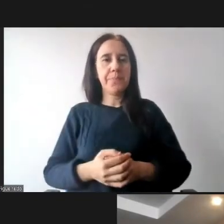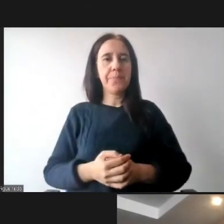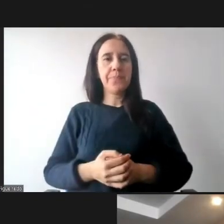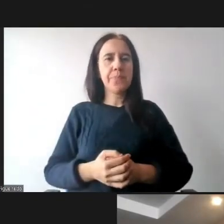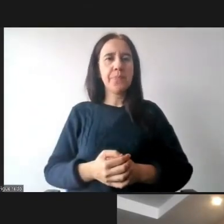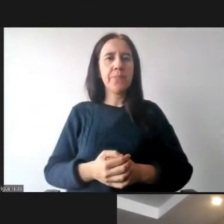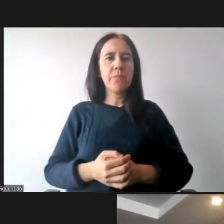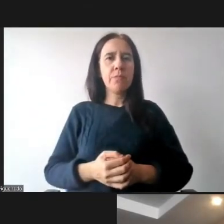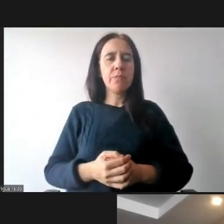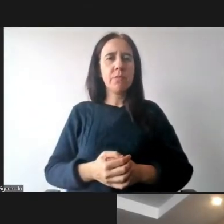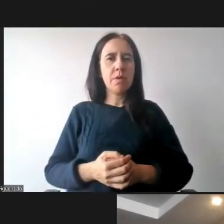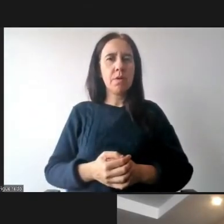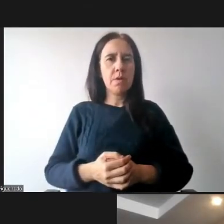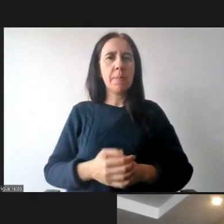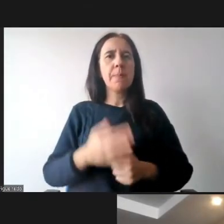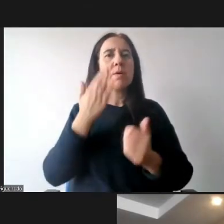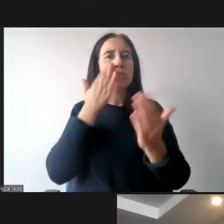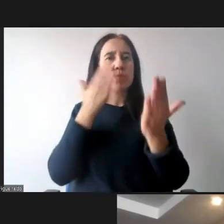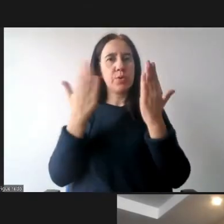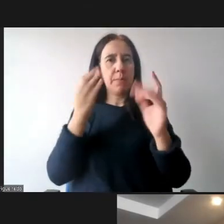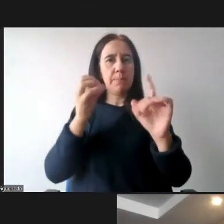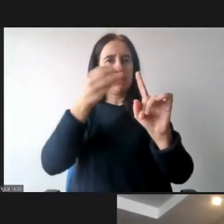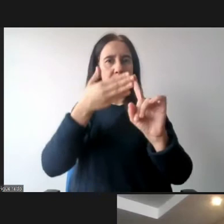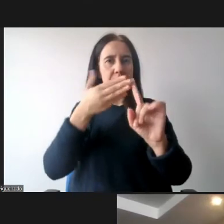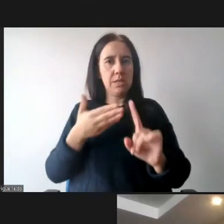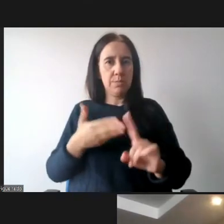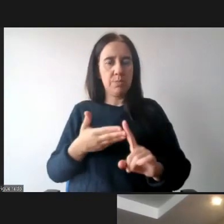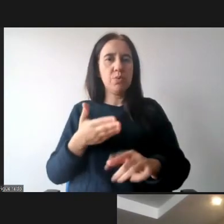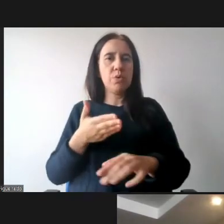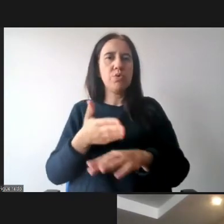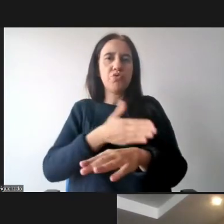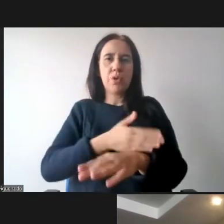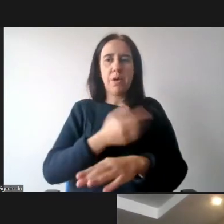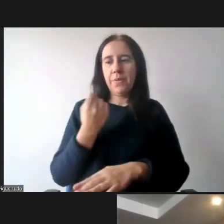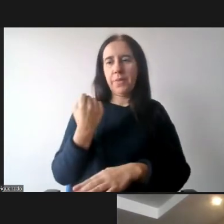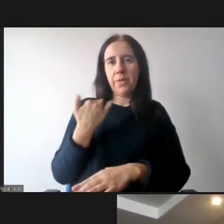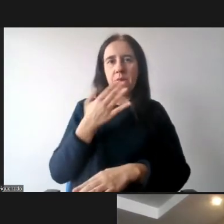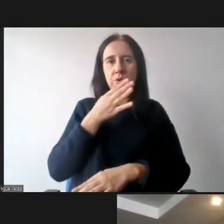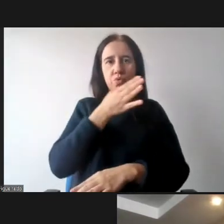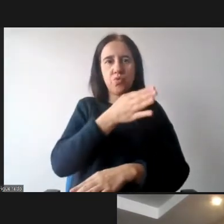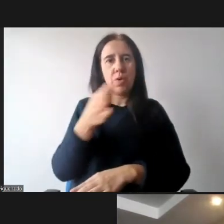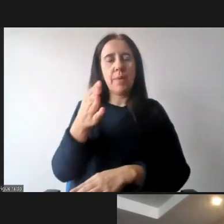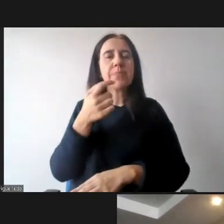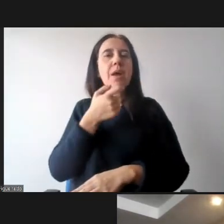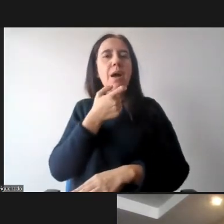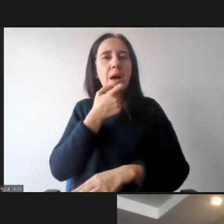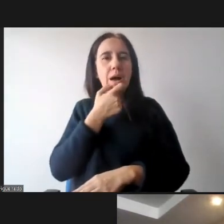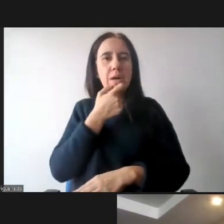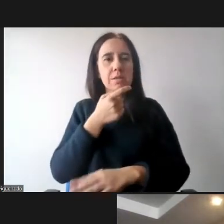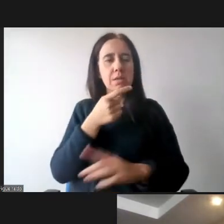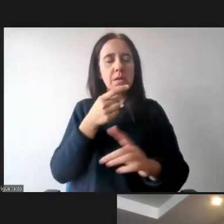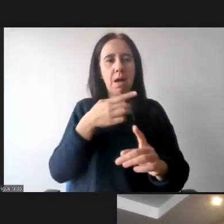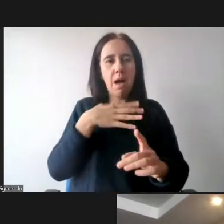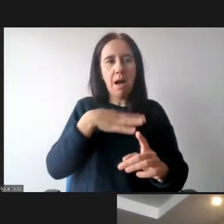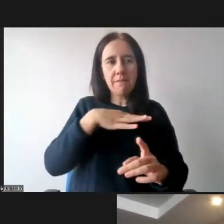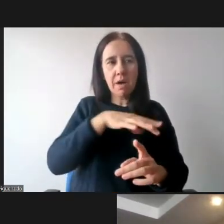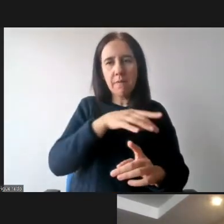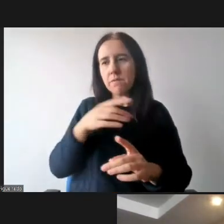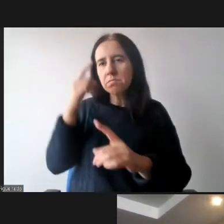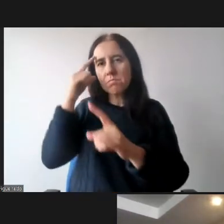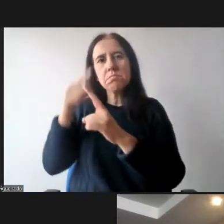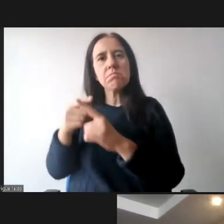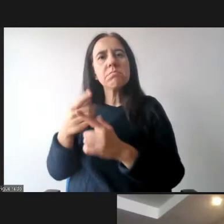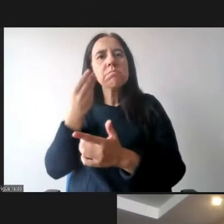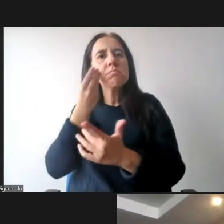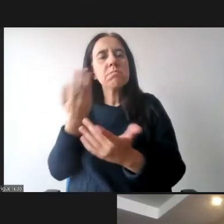O princípio da proporcionalidade, como já disse há pouco, pressupõe uma relação entre meios e fins e, portanto, um